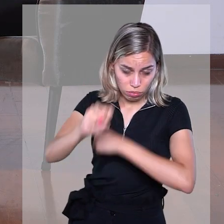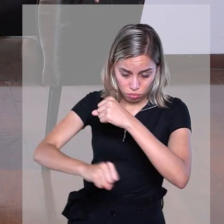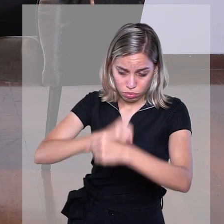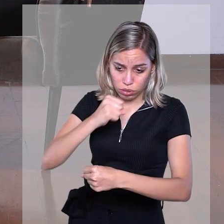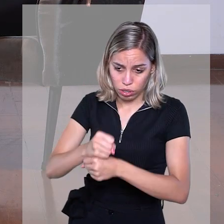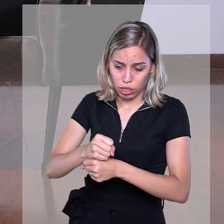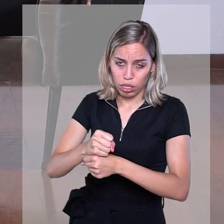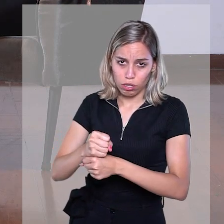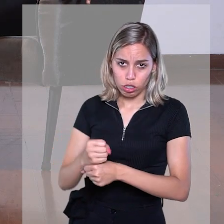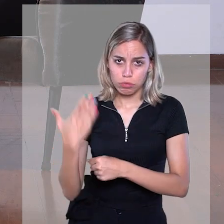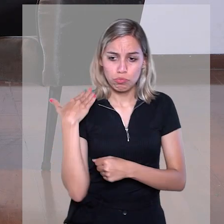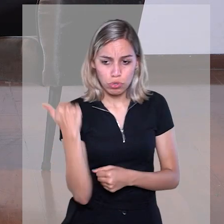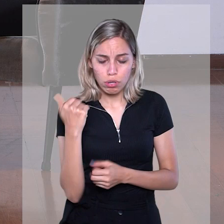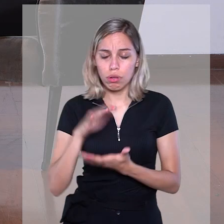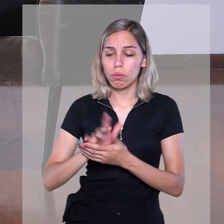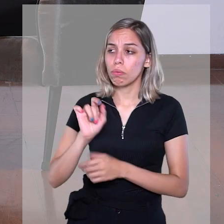para falar